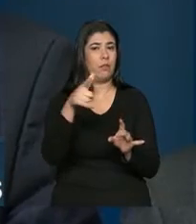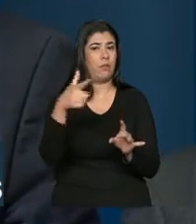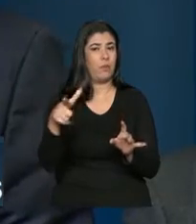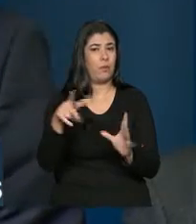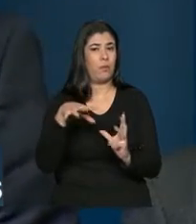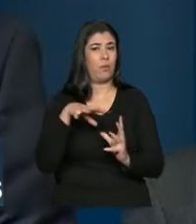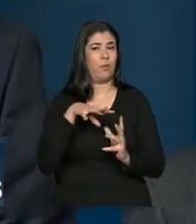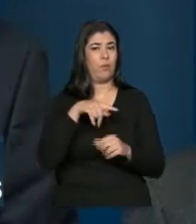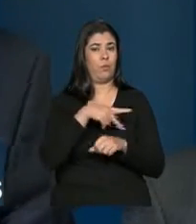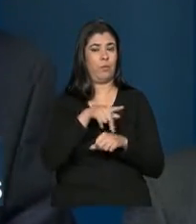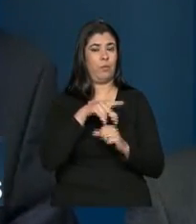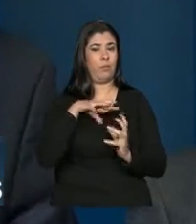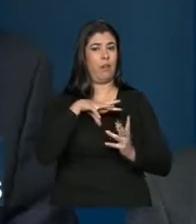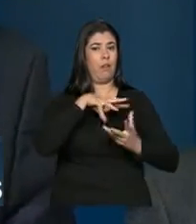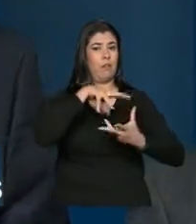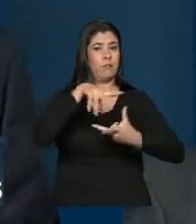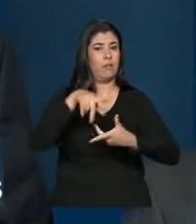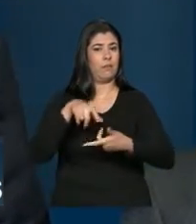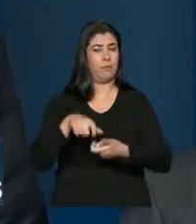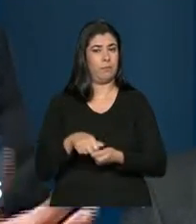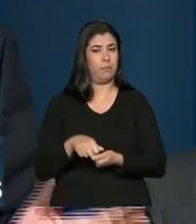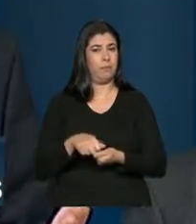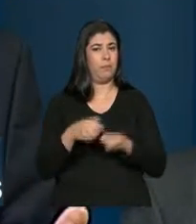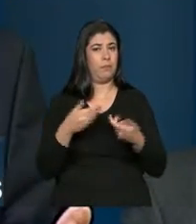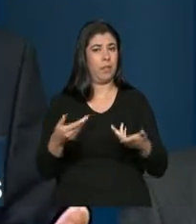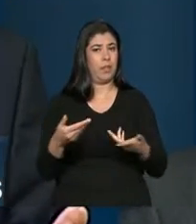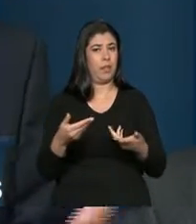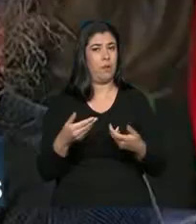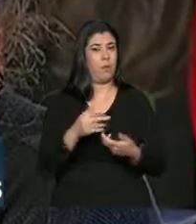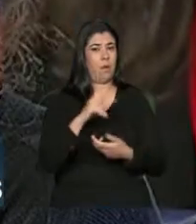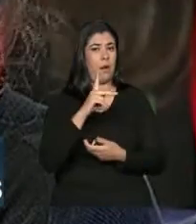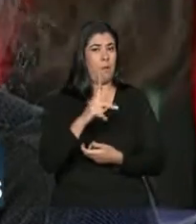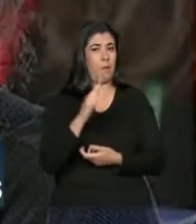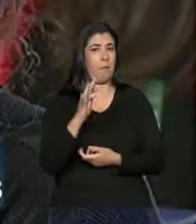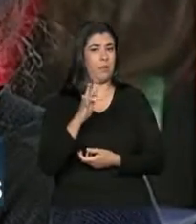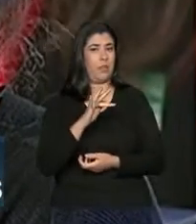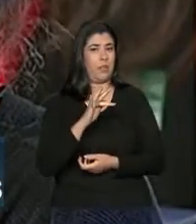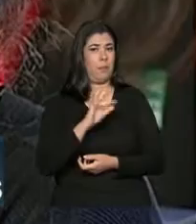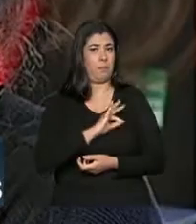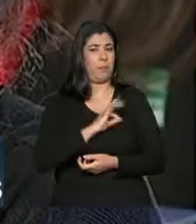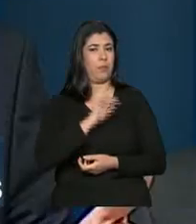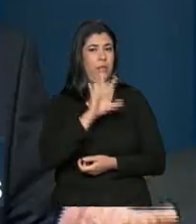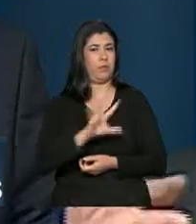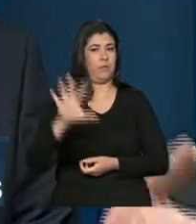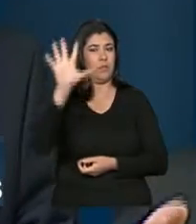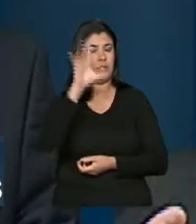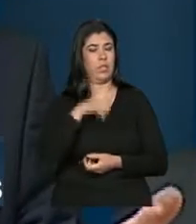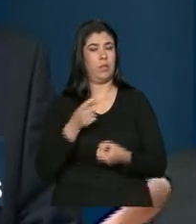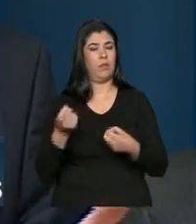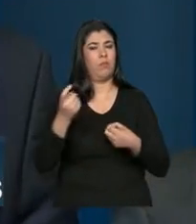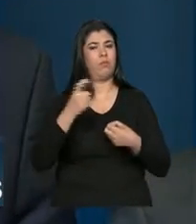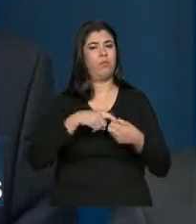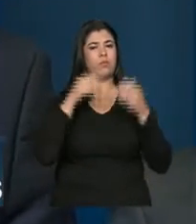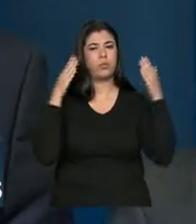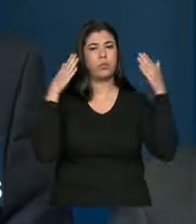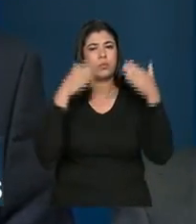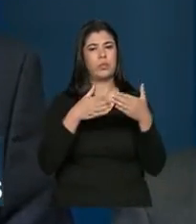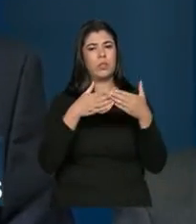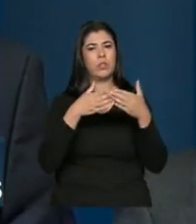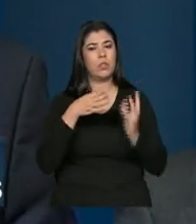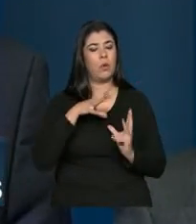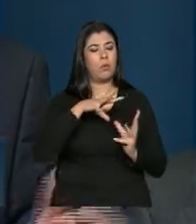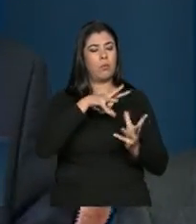órgão que tem a apuração. A PF tem uma missão mais voltada e voltada à exploração